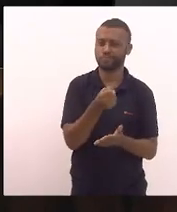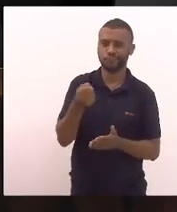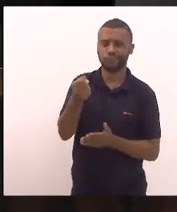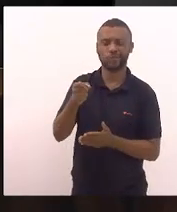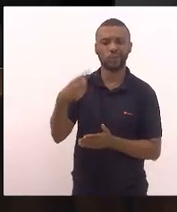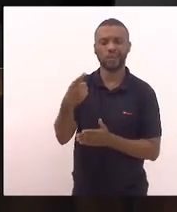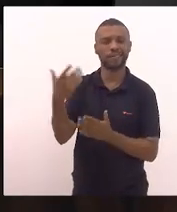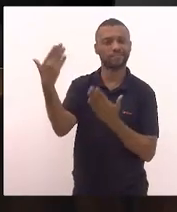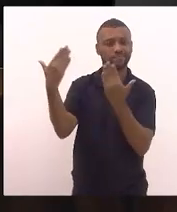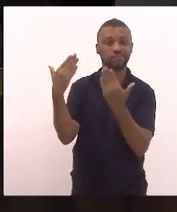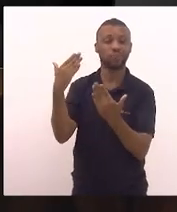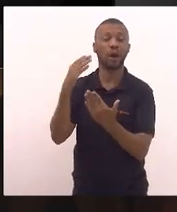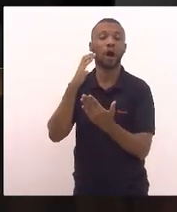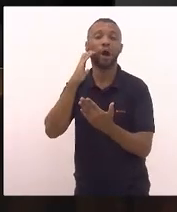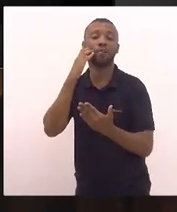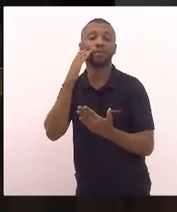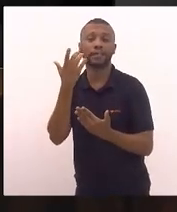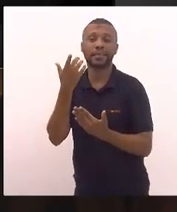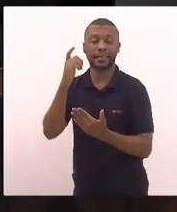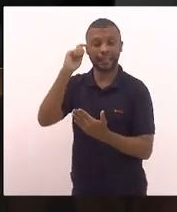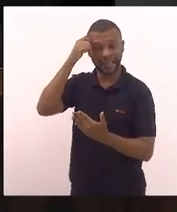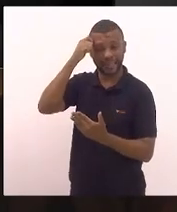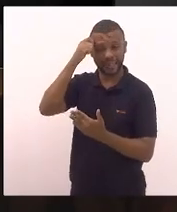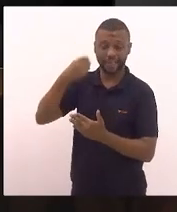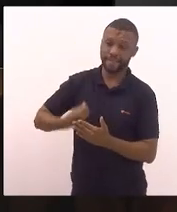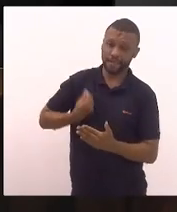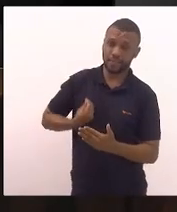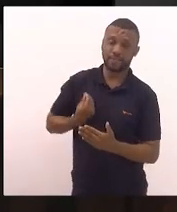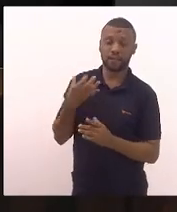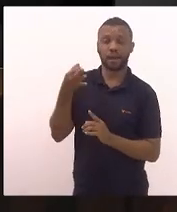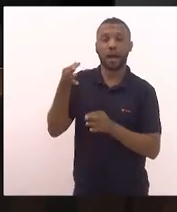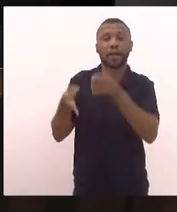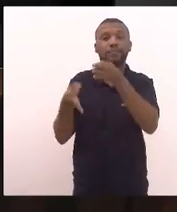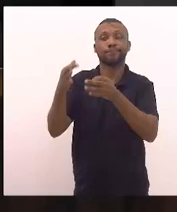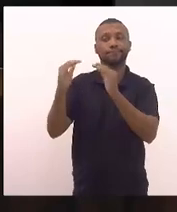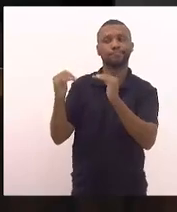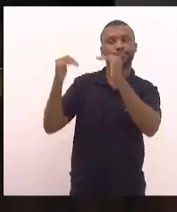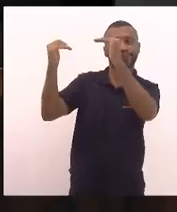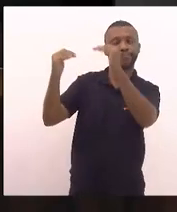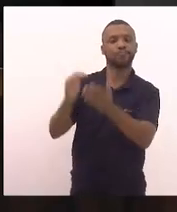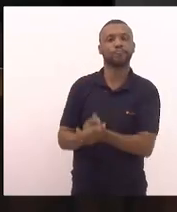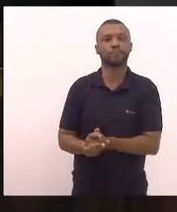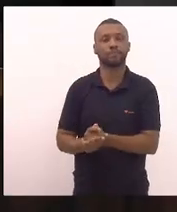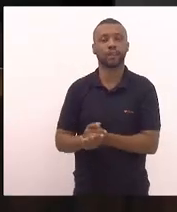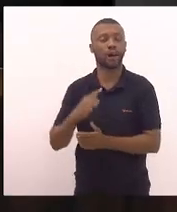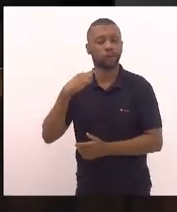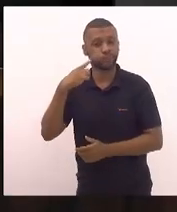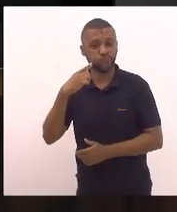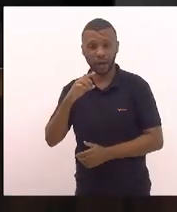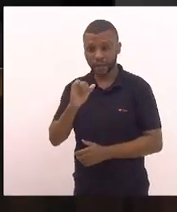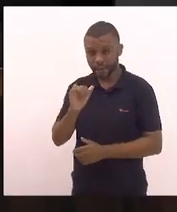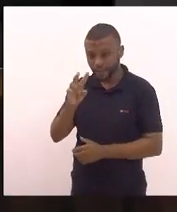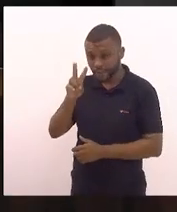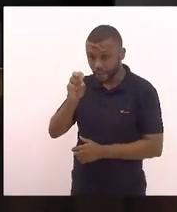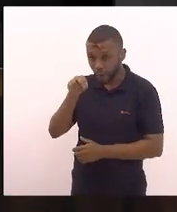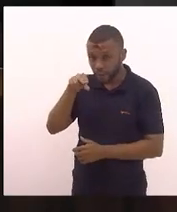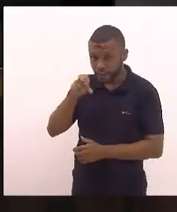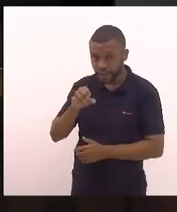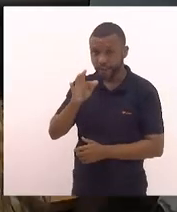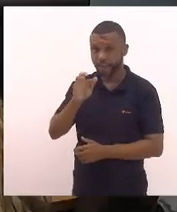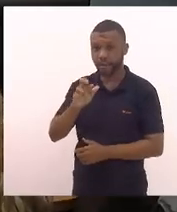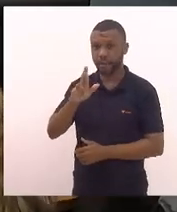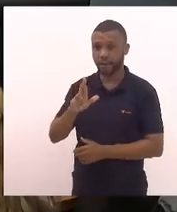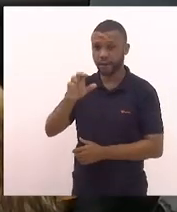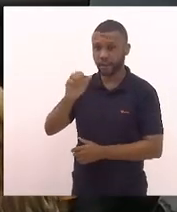Viva, que é a desembargadora, a doutora Ivone Ferreira Caetano.